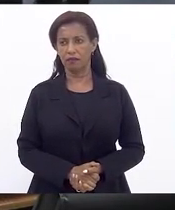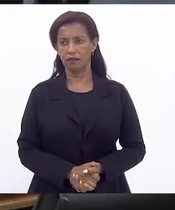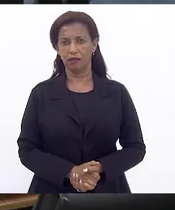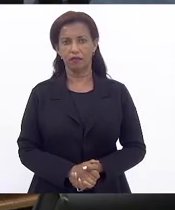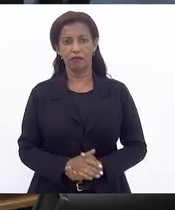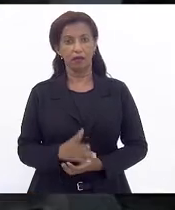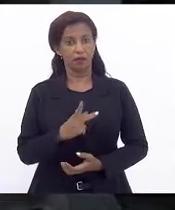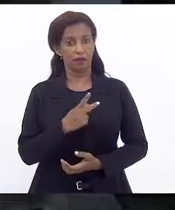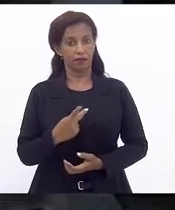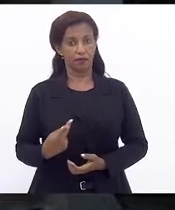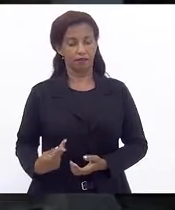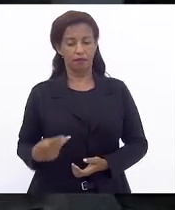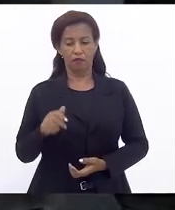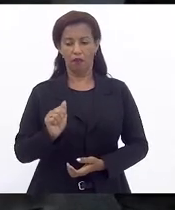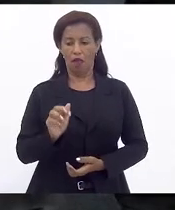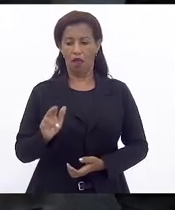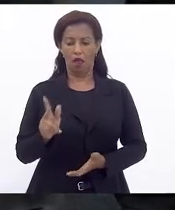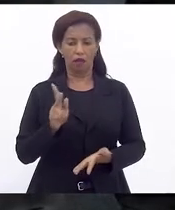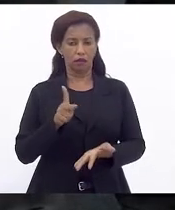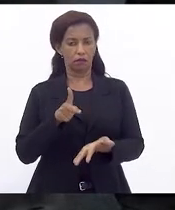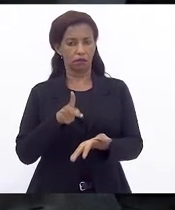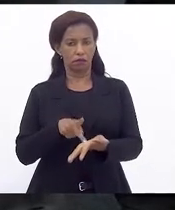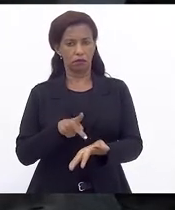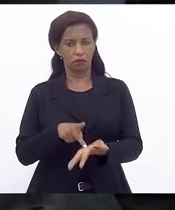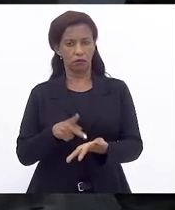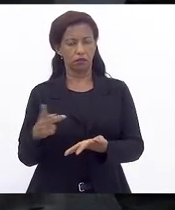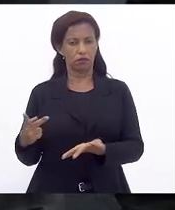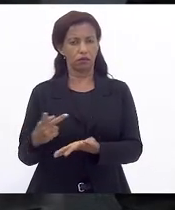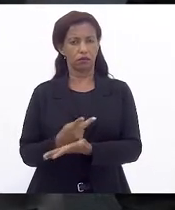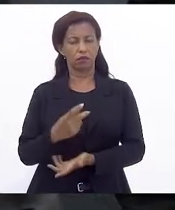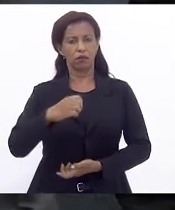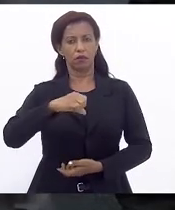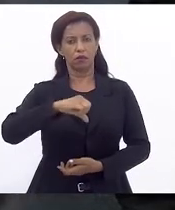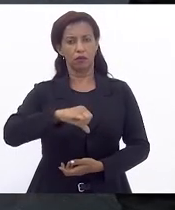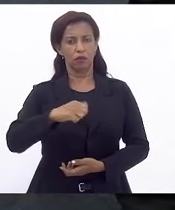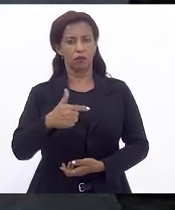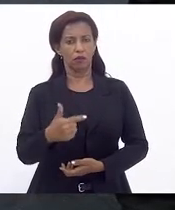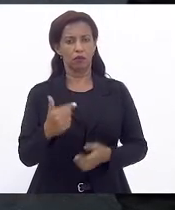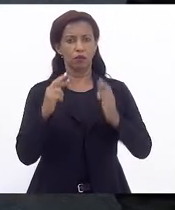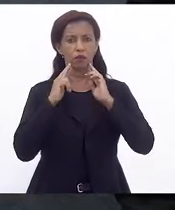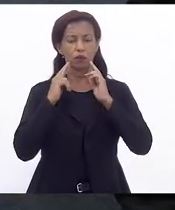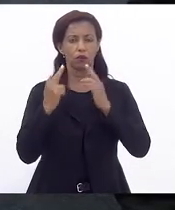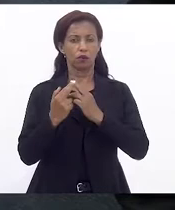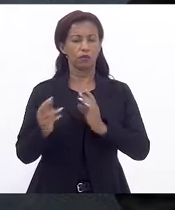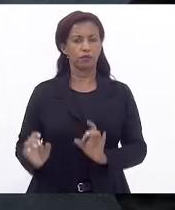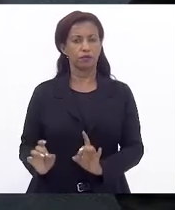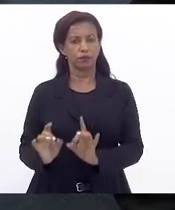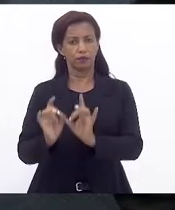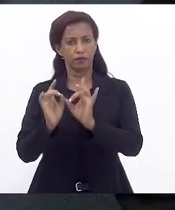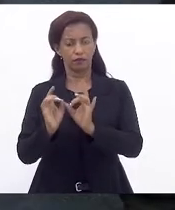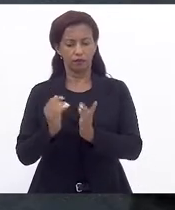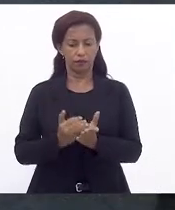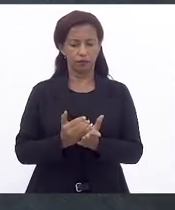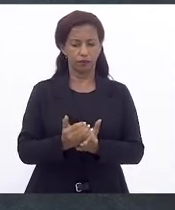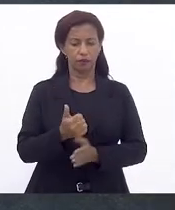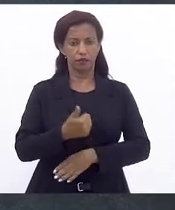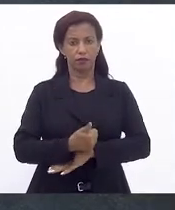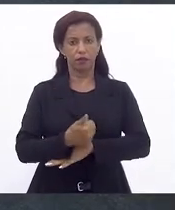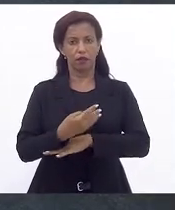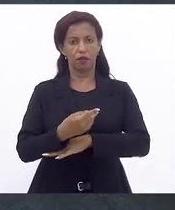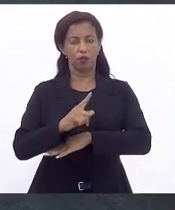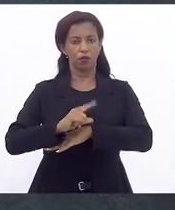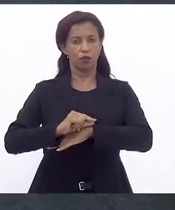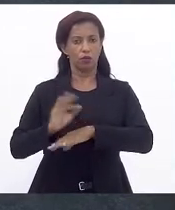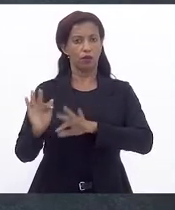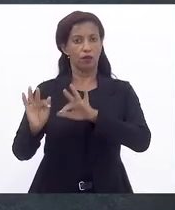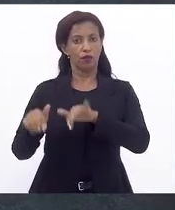Senhor presidente, a ata reflete com exatidão o ocorrido na 92ª sessão ordinária, que, iniciada às 14 horas,